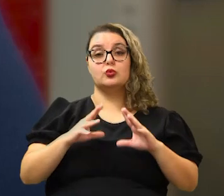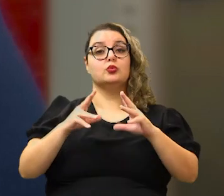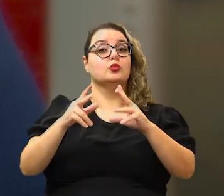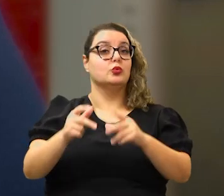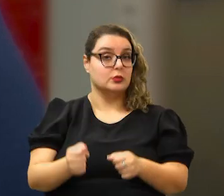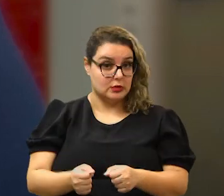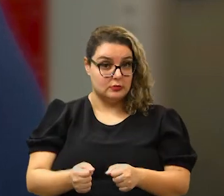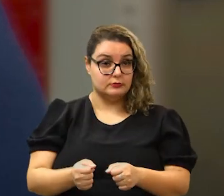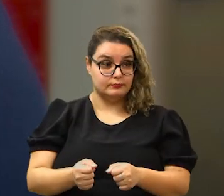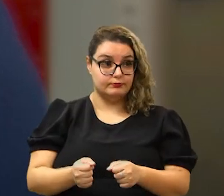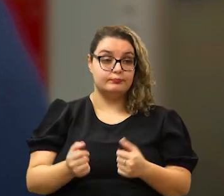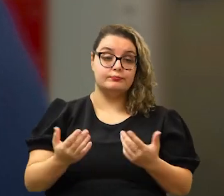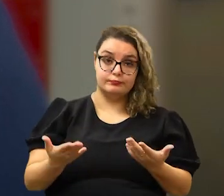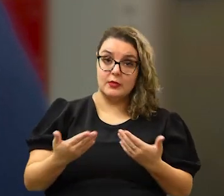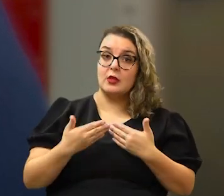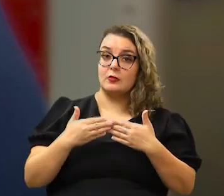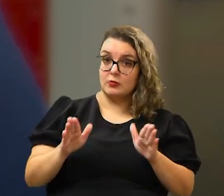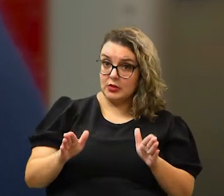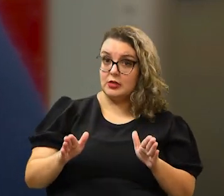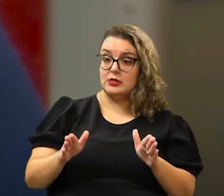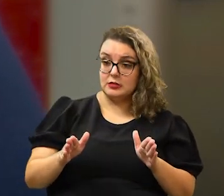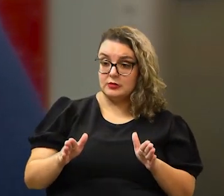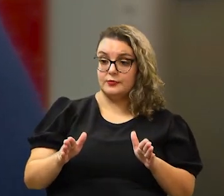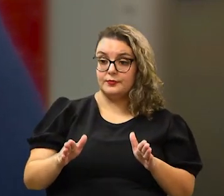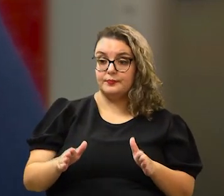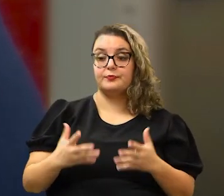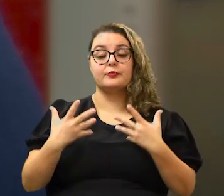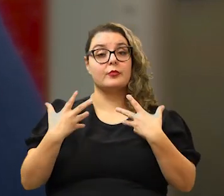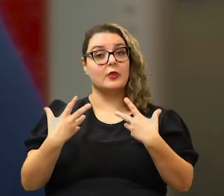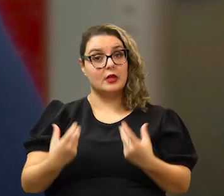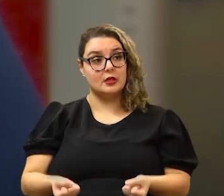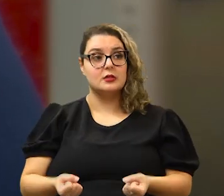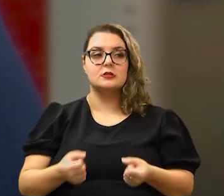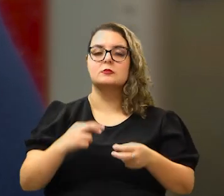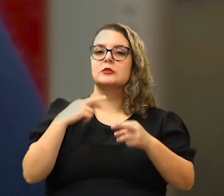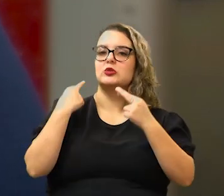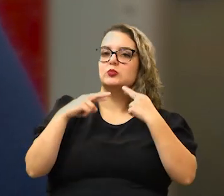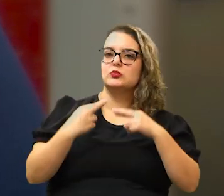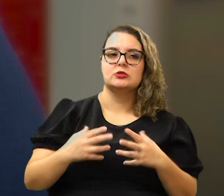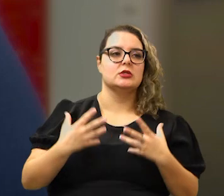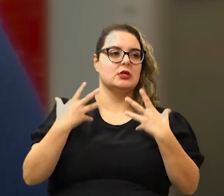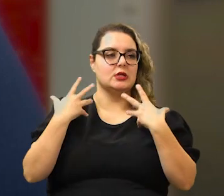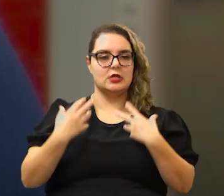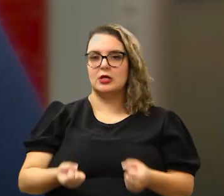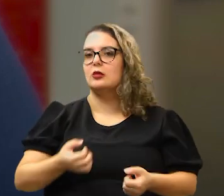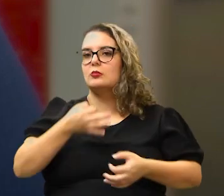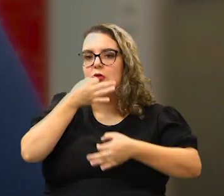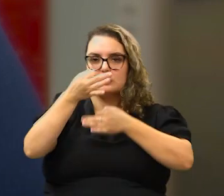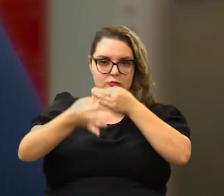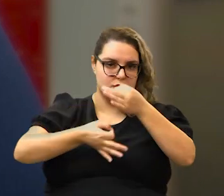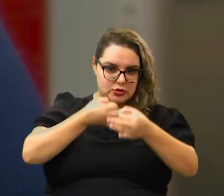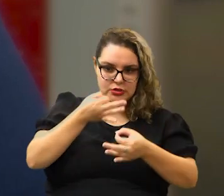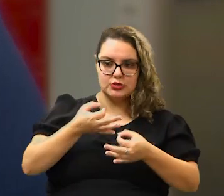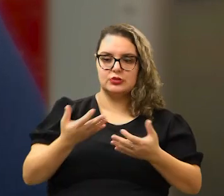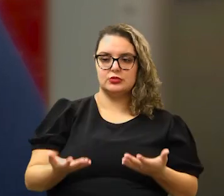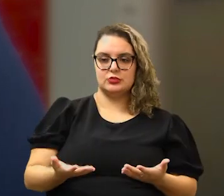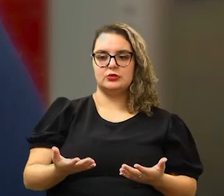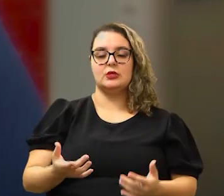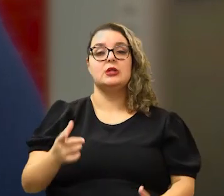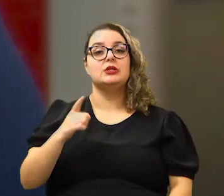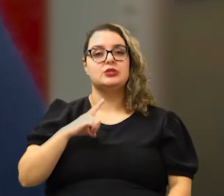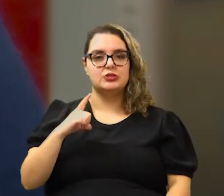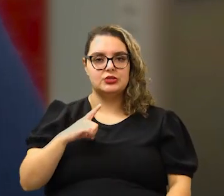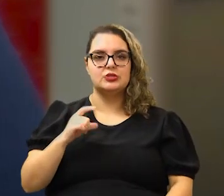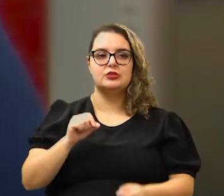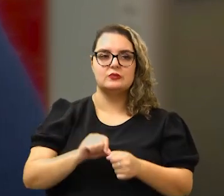plenamente, ainda assim ela estava aberta, ainda assim ela recebia reclamações, ela recebia sugestões e ali ela tinha